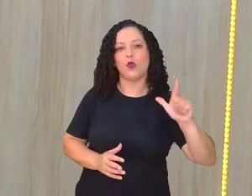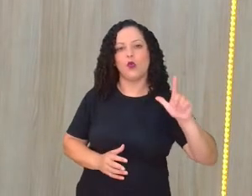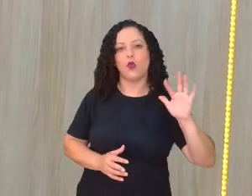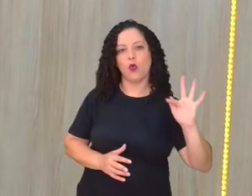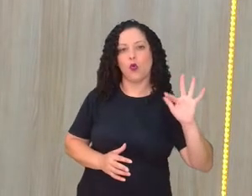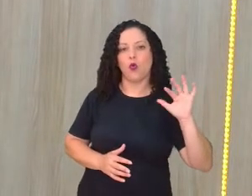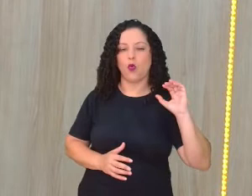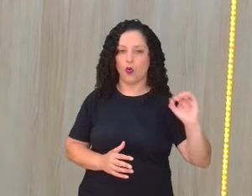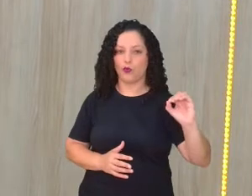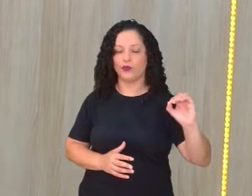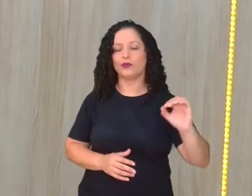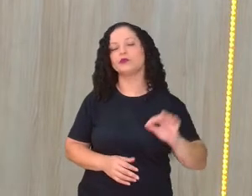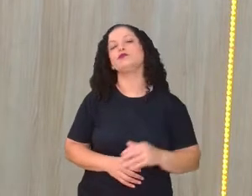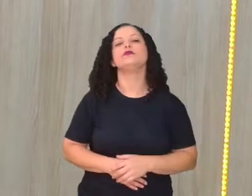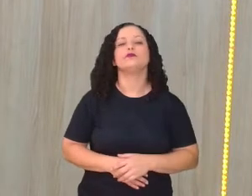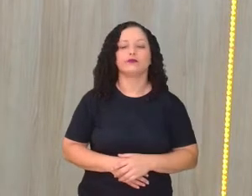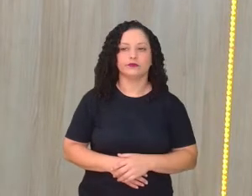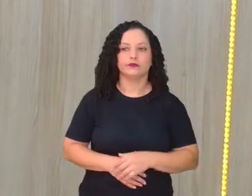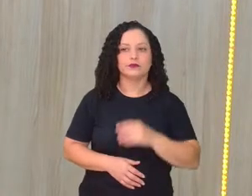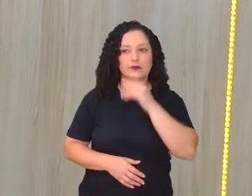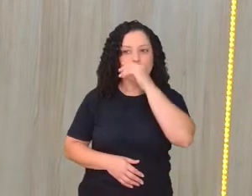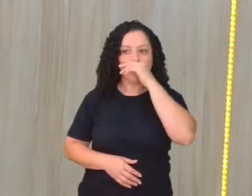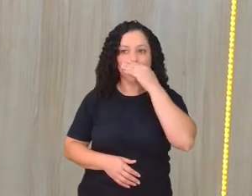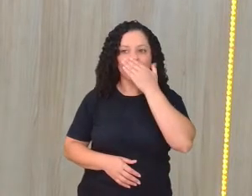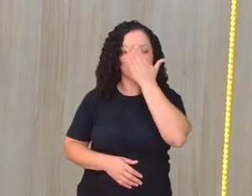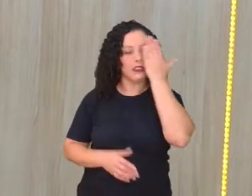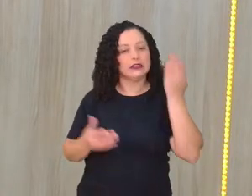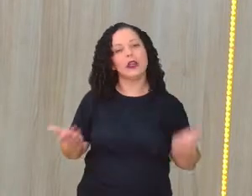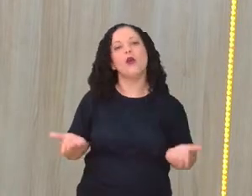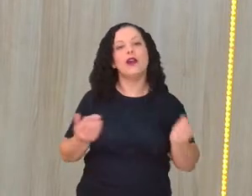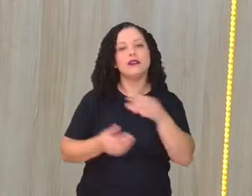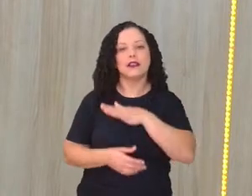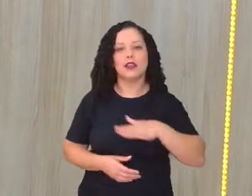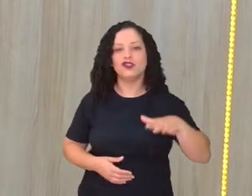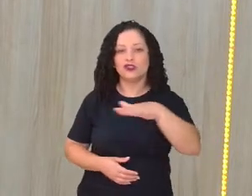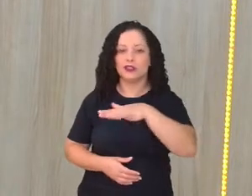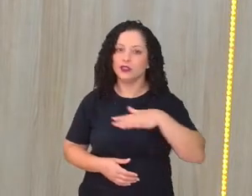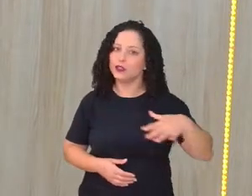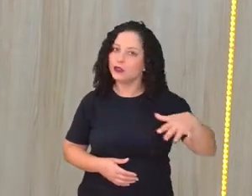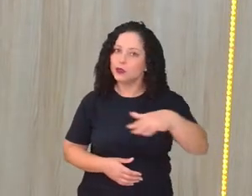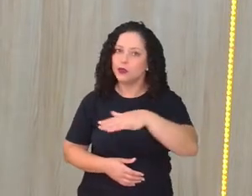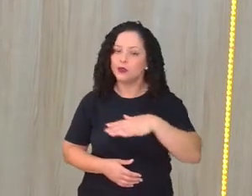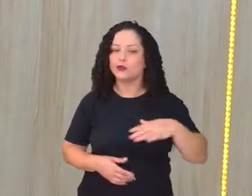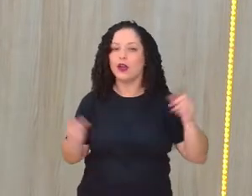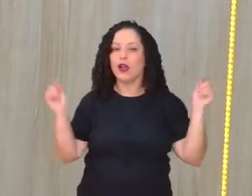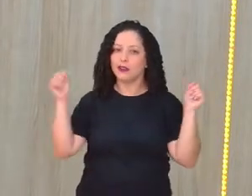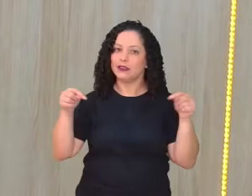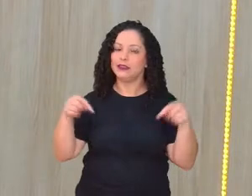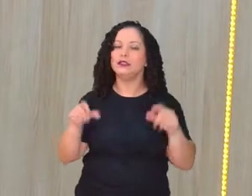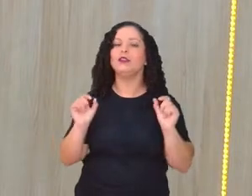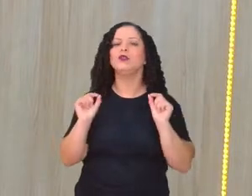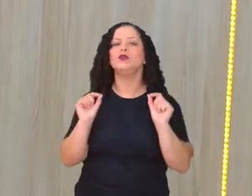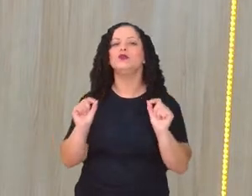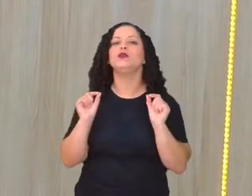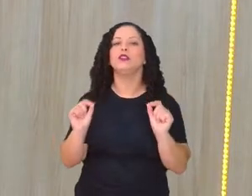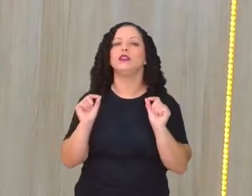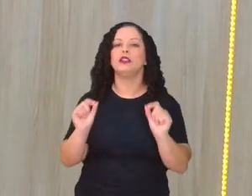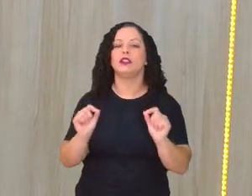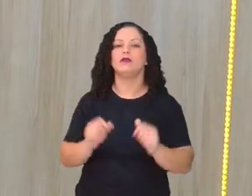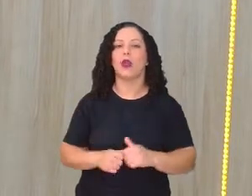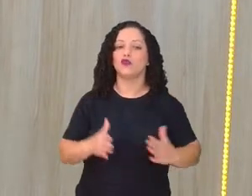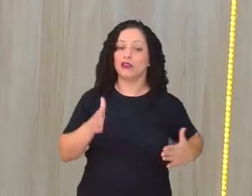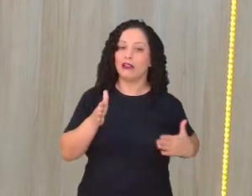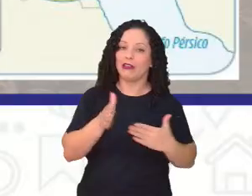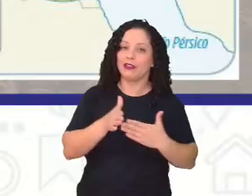né, do Kuwait, né? Então, essa região aqui é o que seriam os